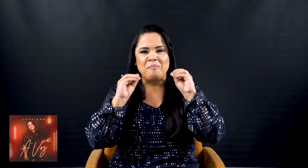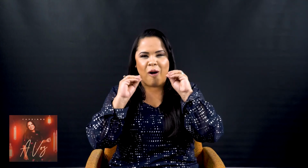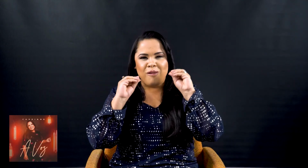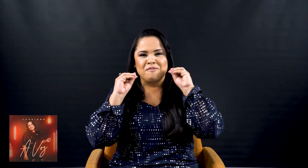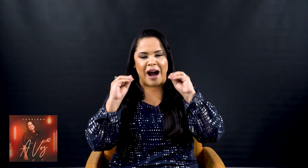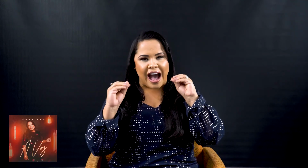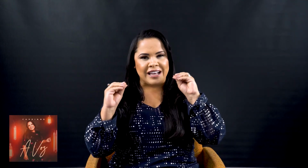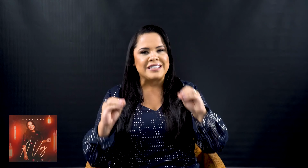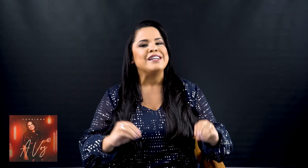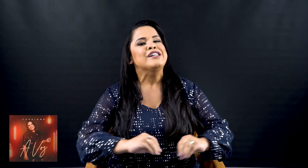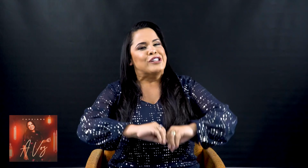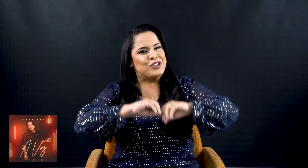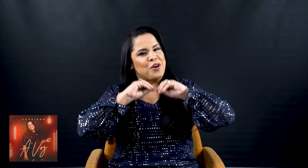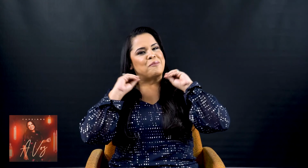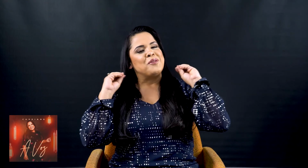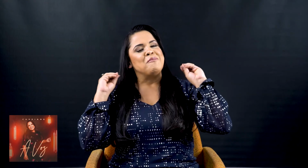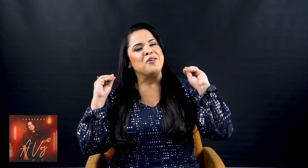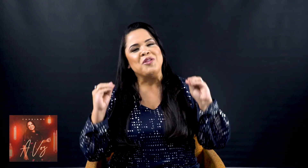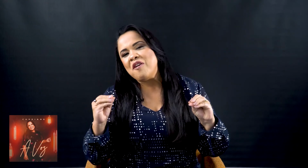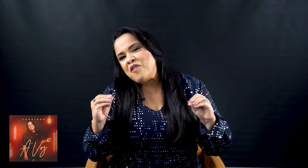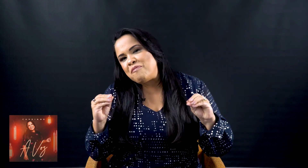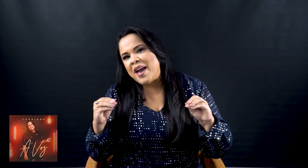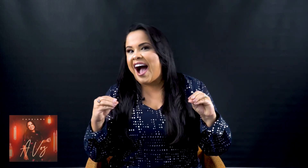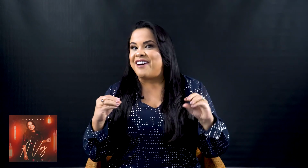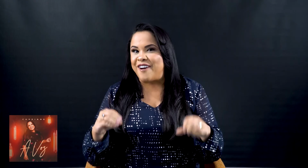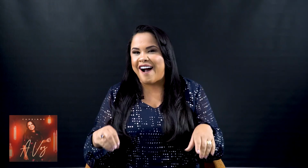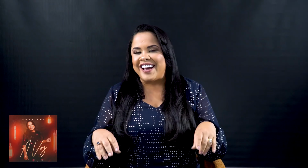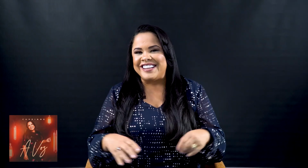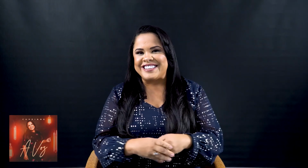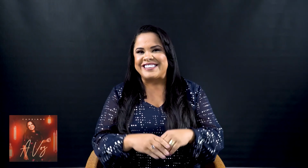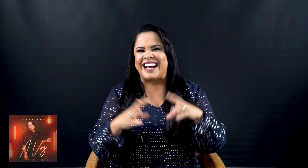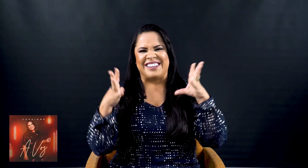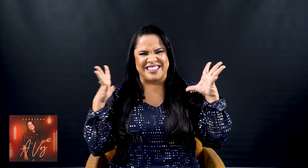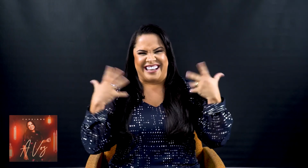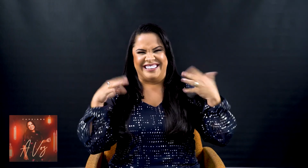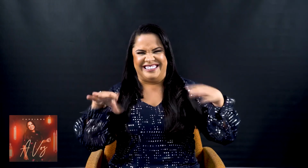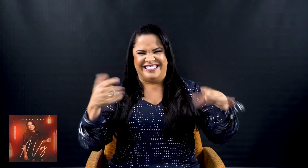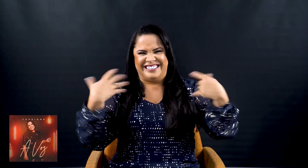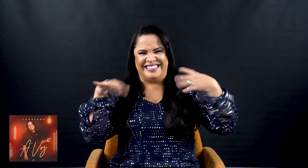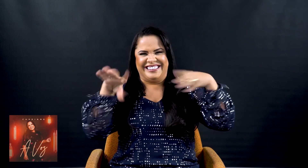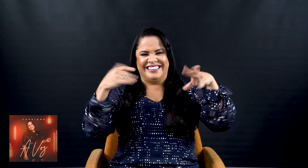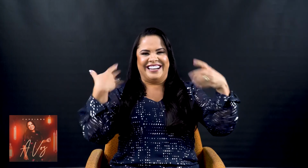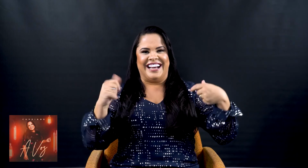gostaram de saber um pouco mais sobre o meu novo EP, A Voz. Cada música...